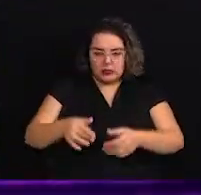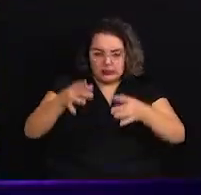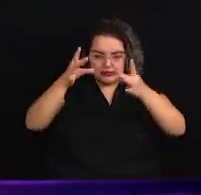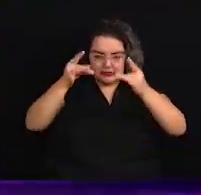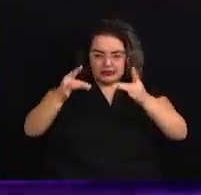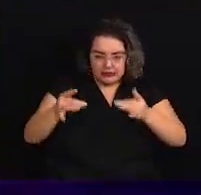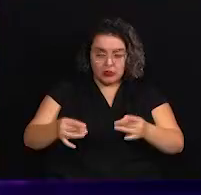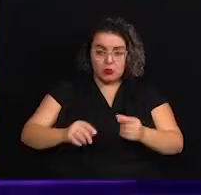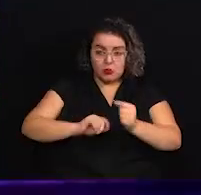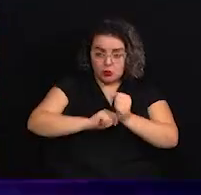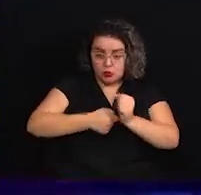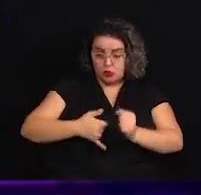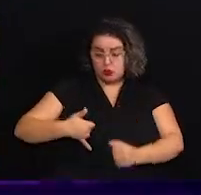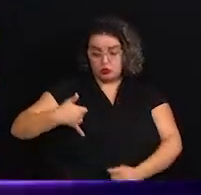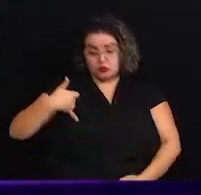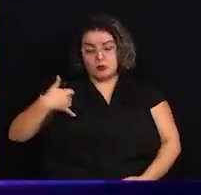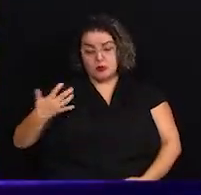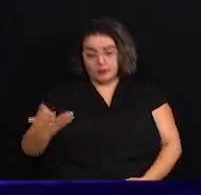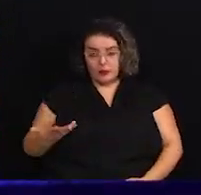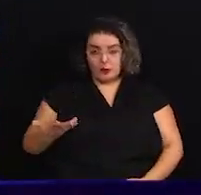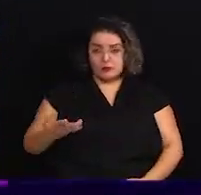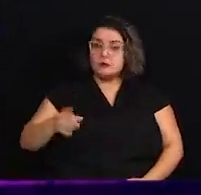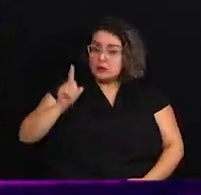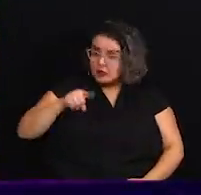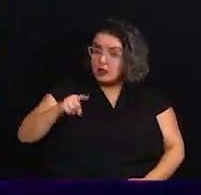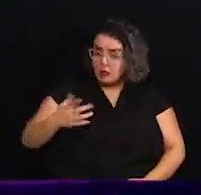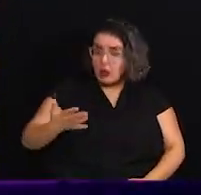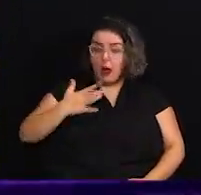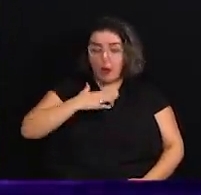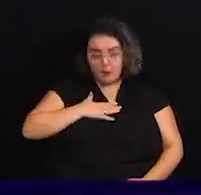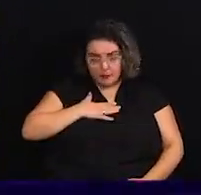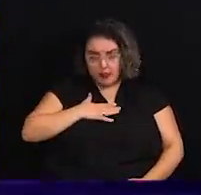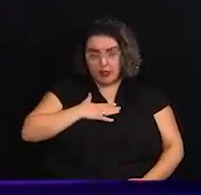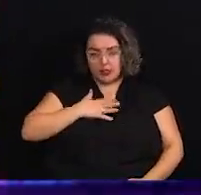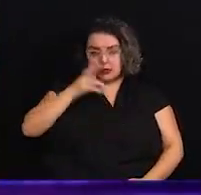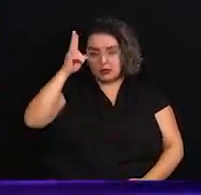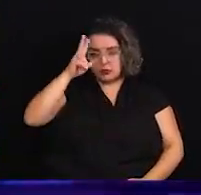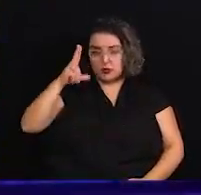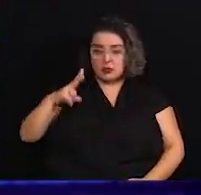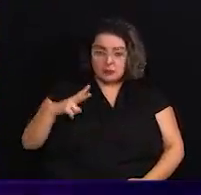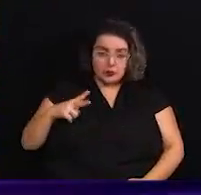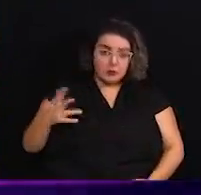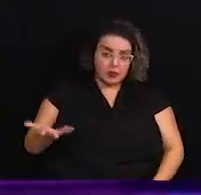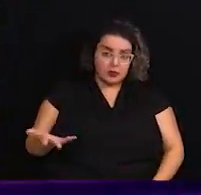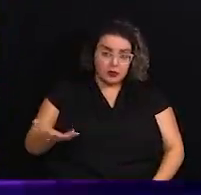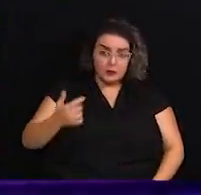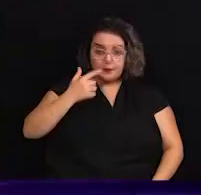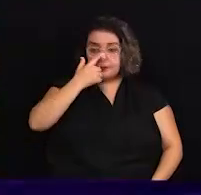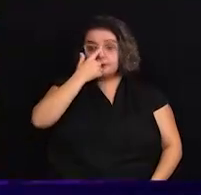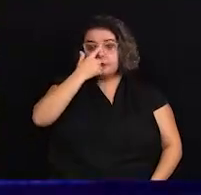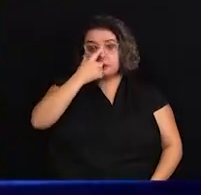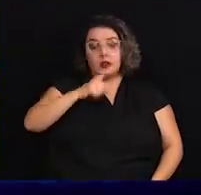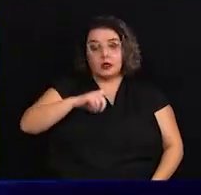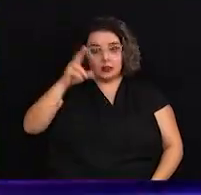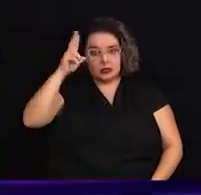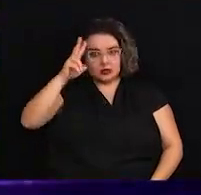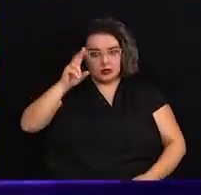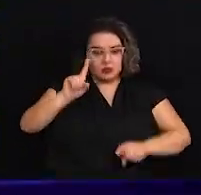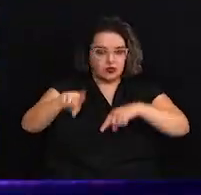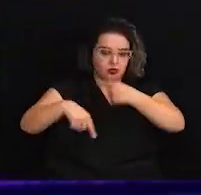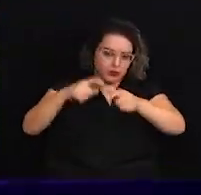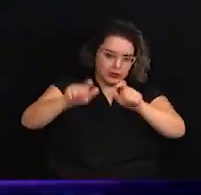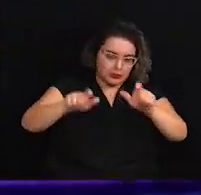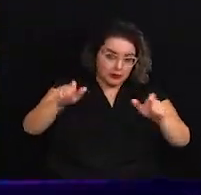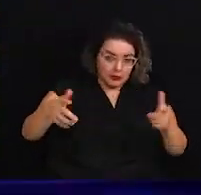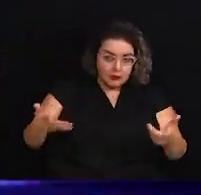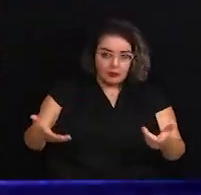histórias descritas no Diário de um Soberbo sejam exatamente minhas histórias pessoais. Então, existem histórias de